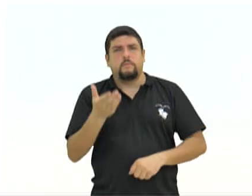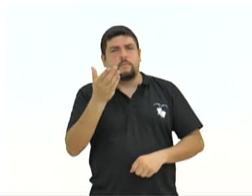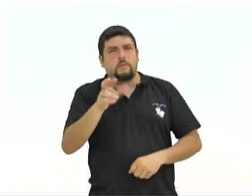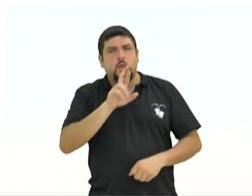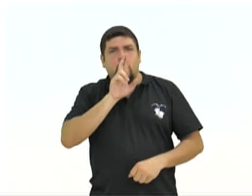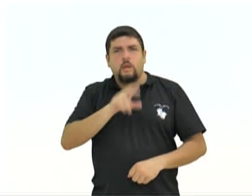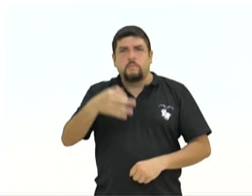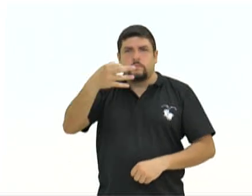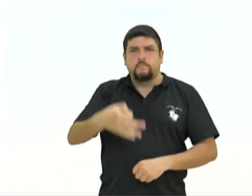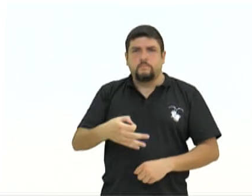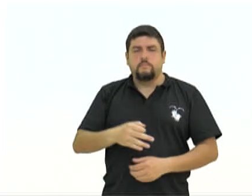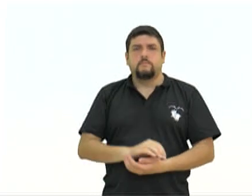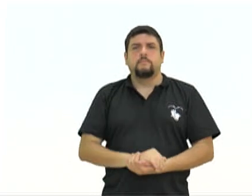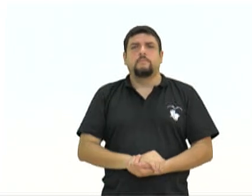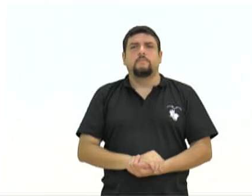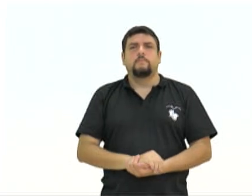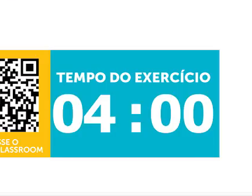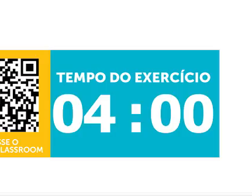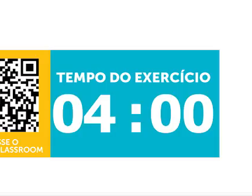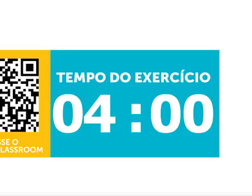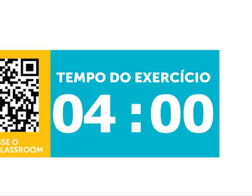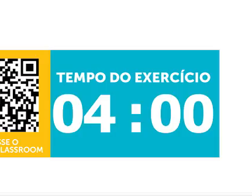aí uma das alternativas.